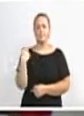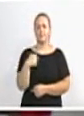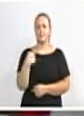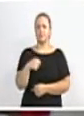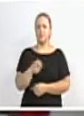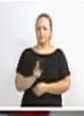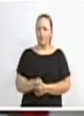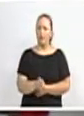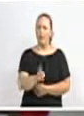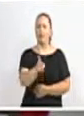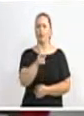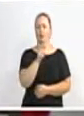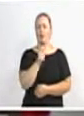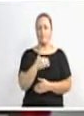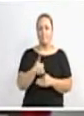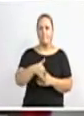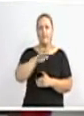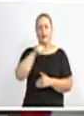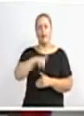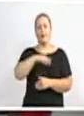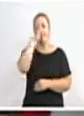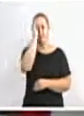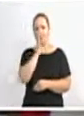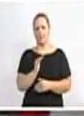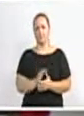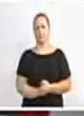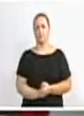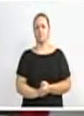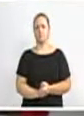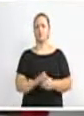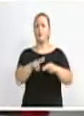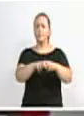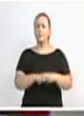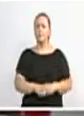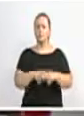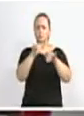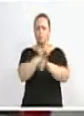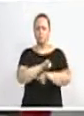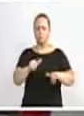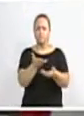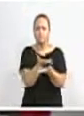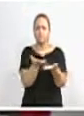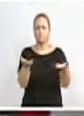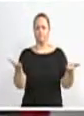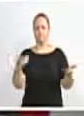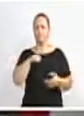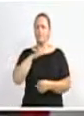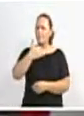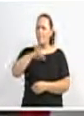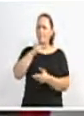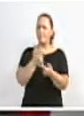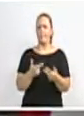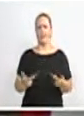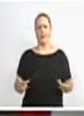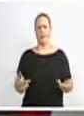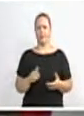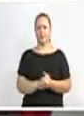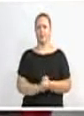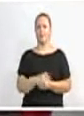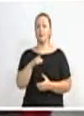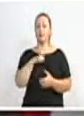avançar ainda mais no Brasil. Então, eu chamo a atenção dessa situação, senhores, porque tem mais coisas.